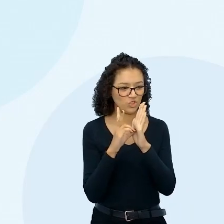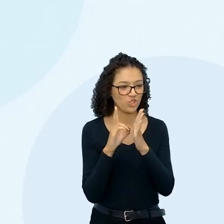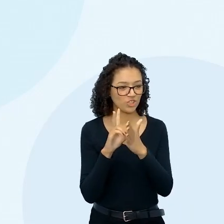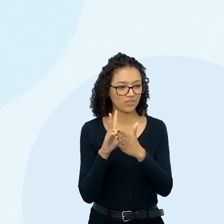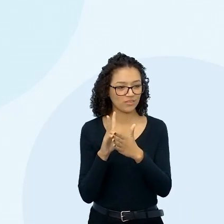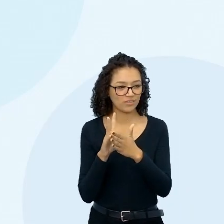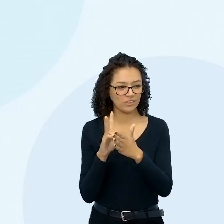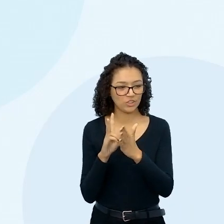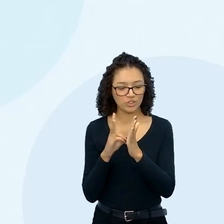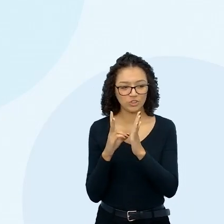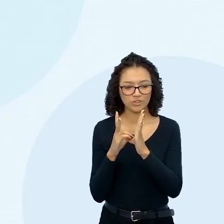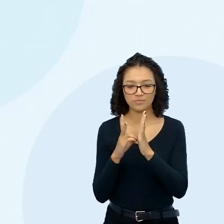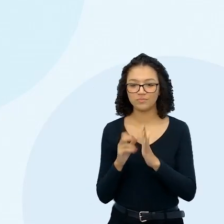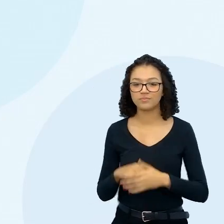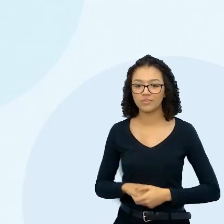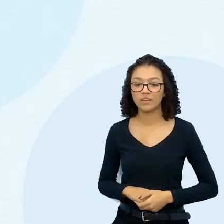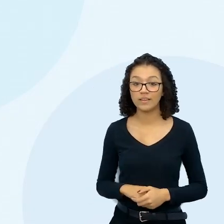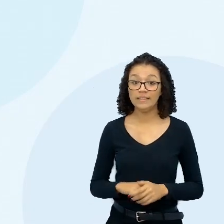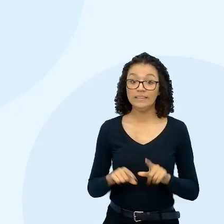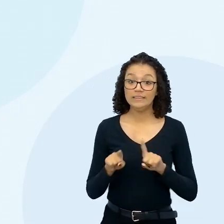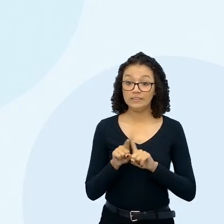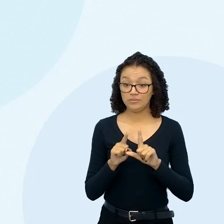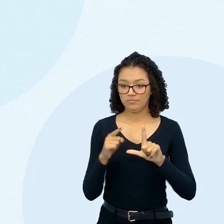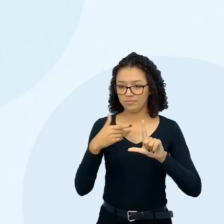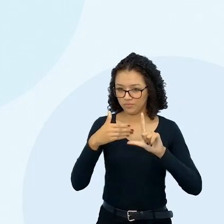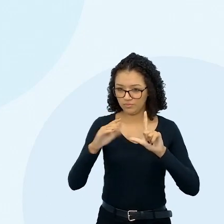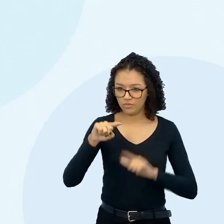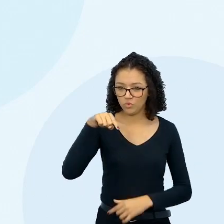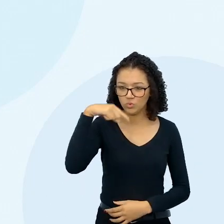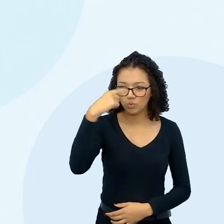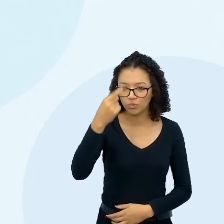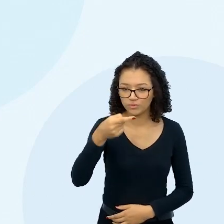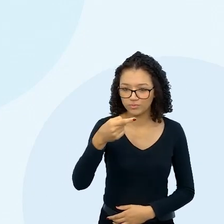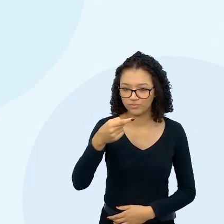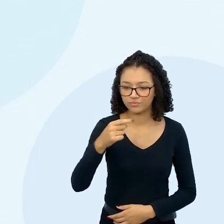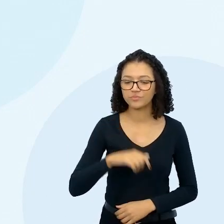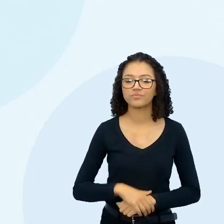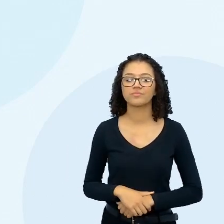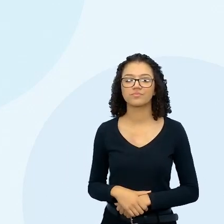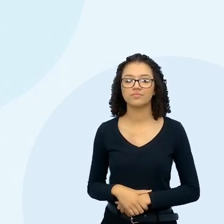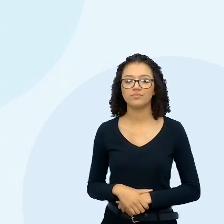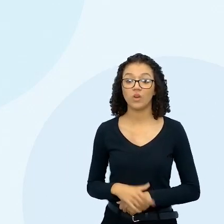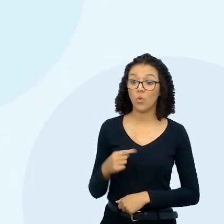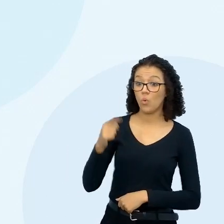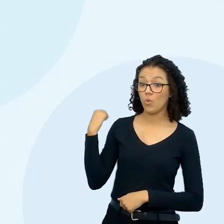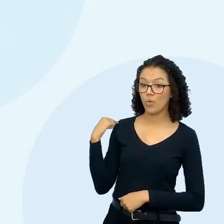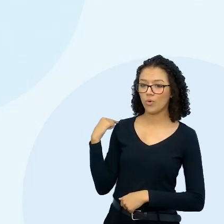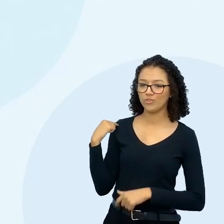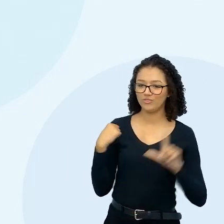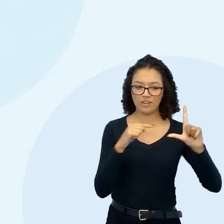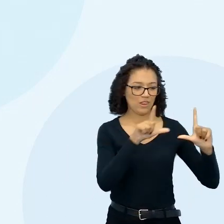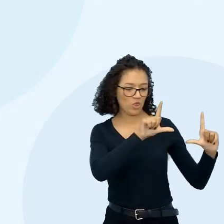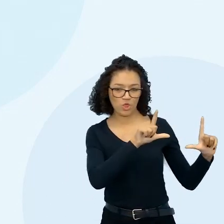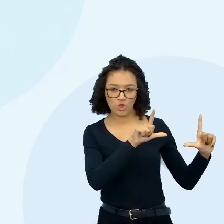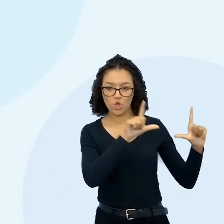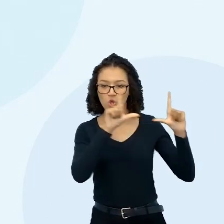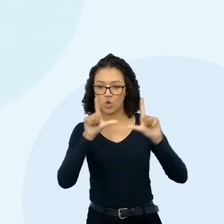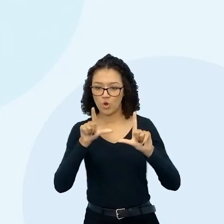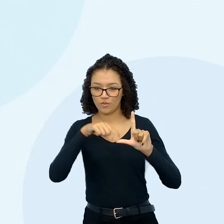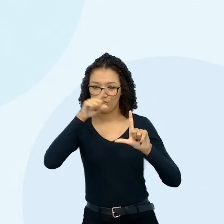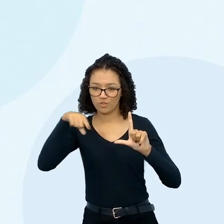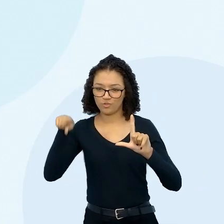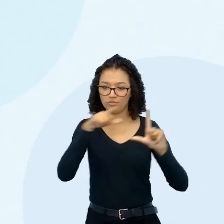descrever o slide anterior, né? O slide anterior, então, ele é constituído por 2 gráficos, que é porcento